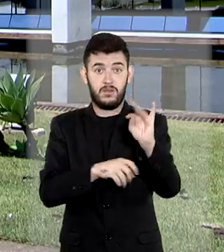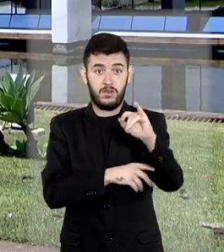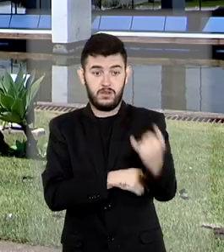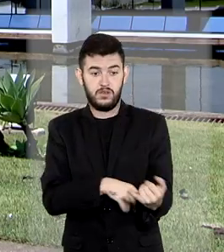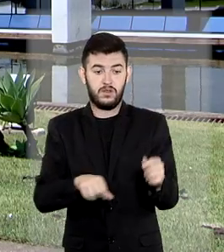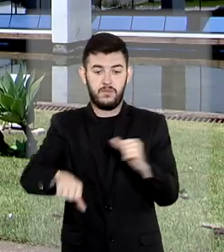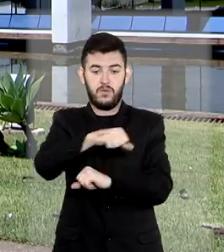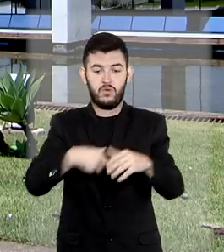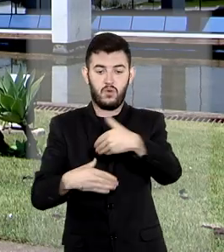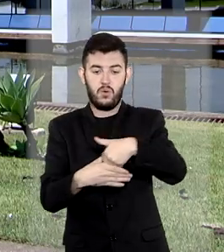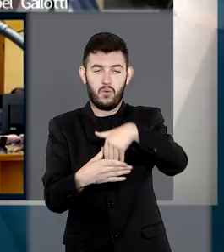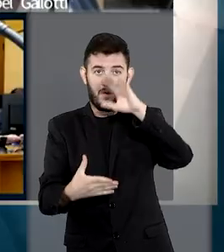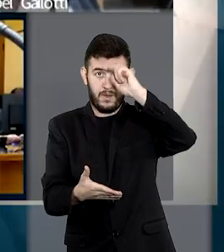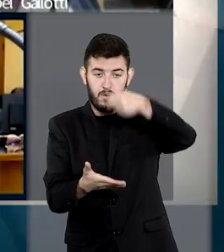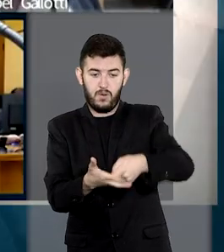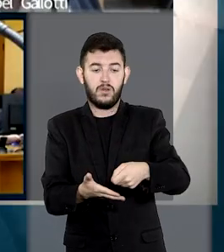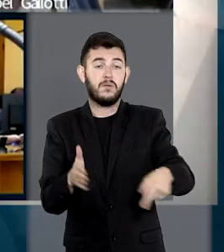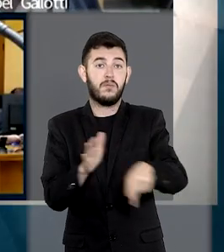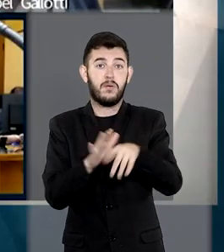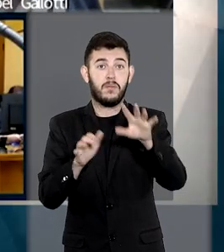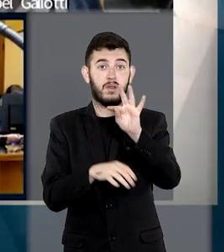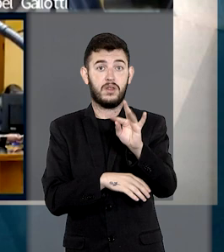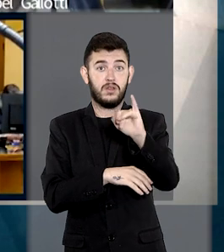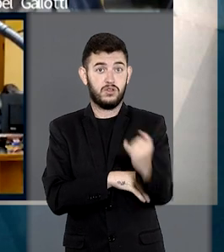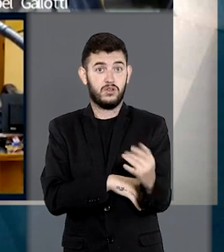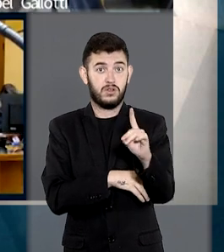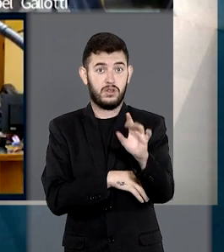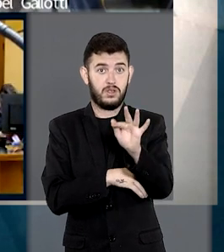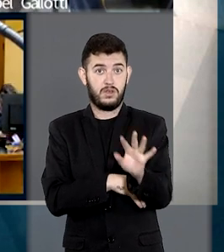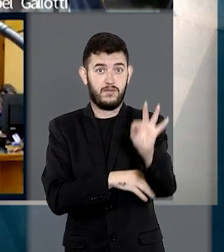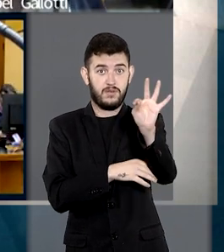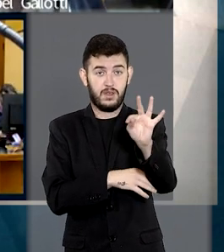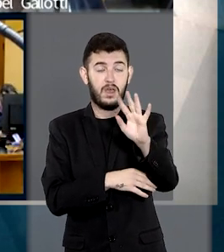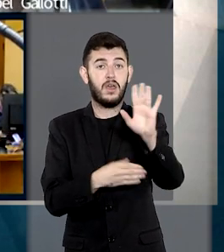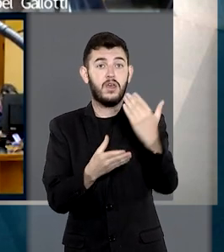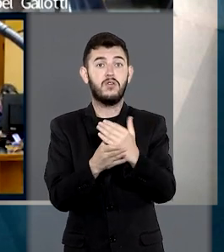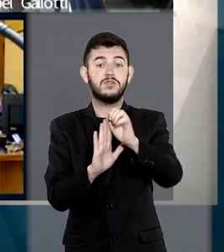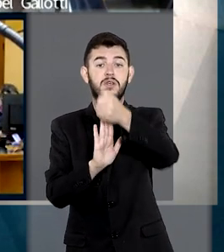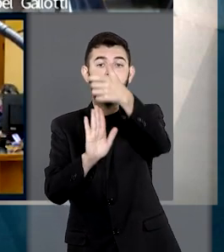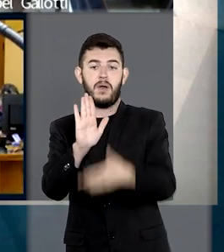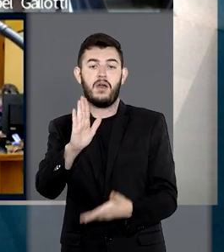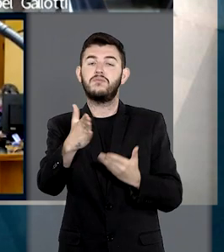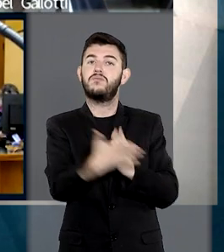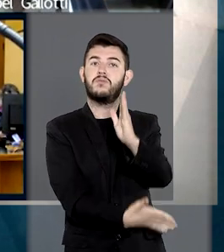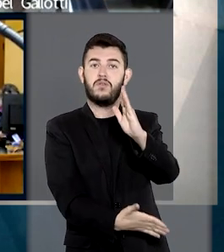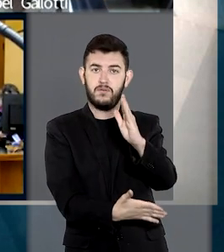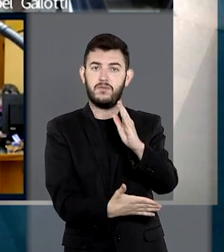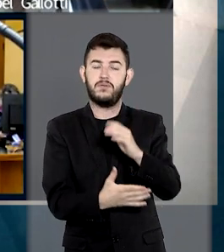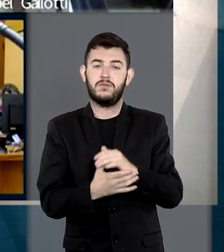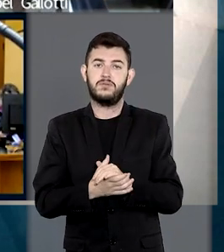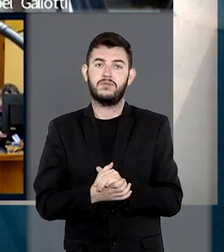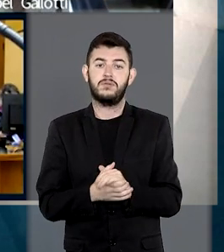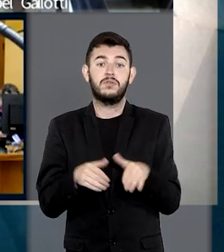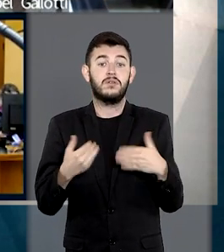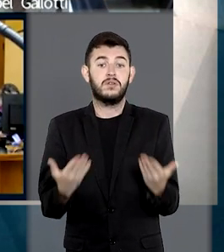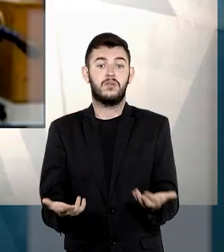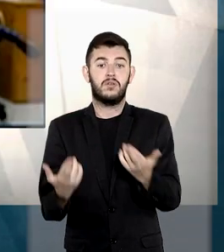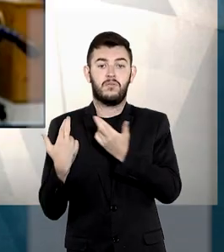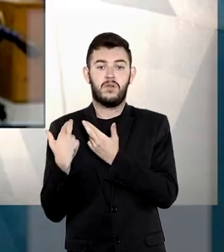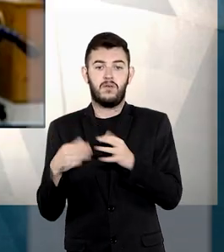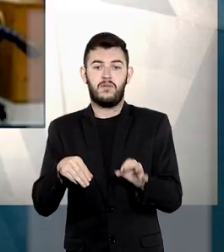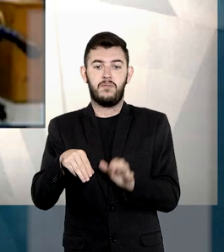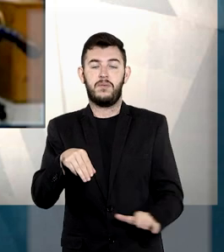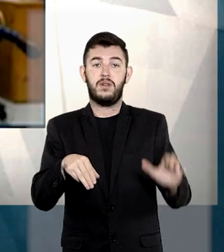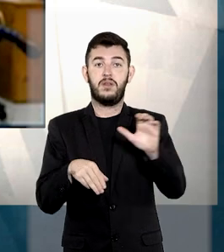Tribunal de Justiça do DF e deu provimento ao recurso especial julgando procedentes os embargos à execução opostos na origem.